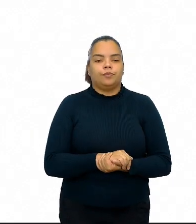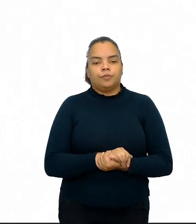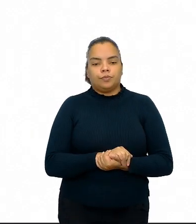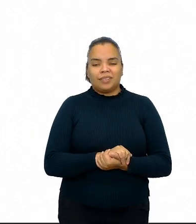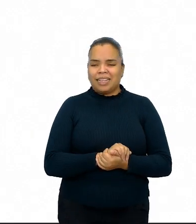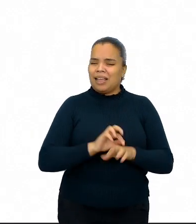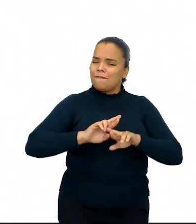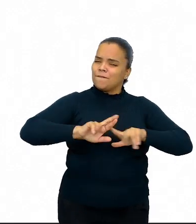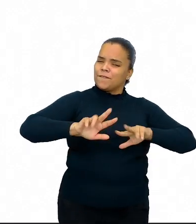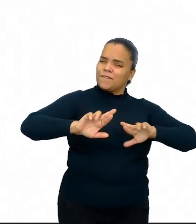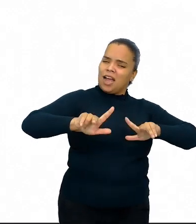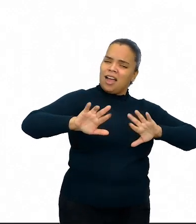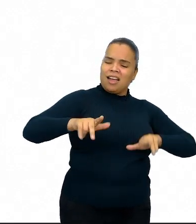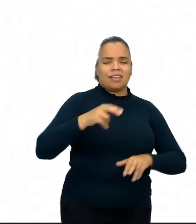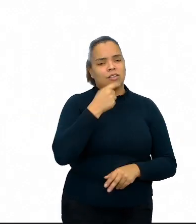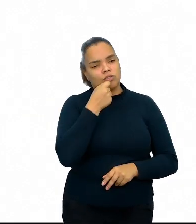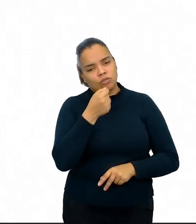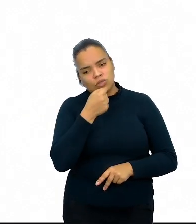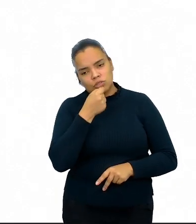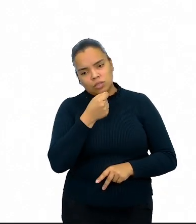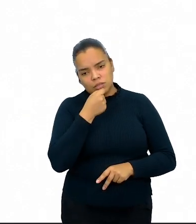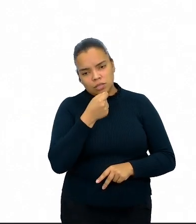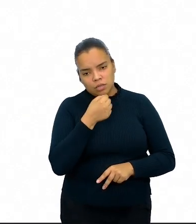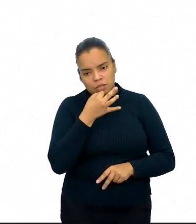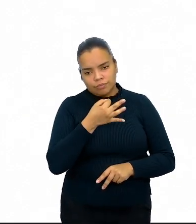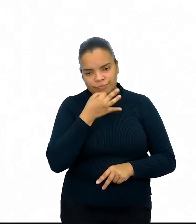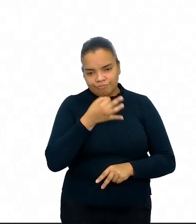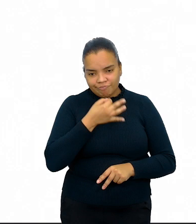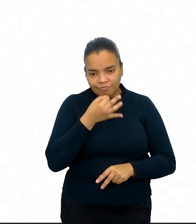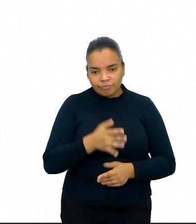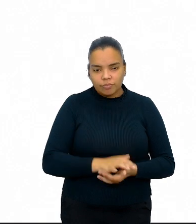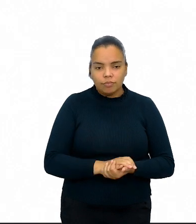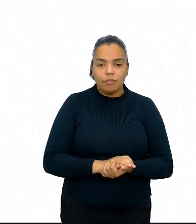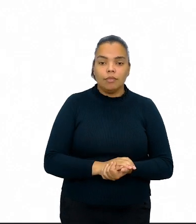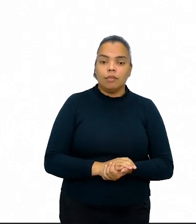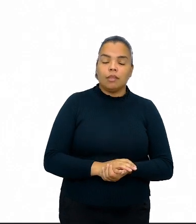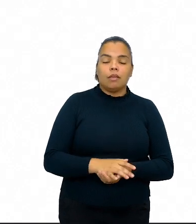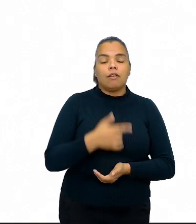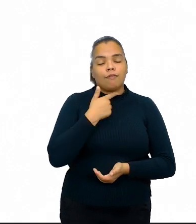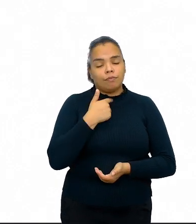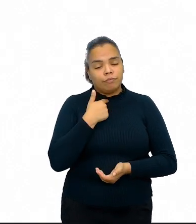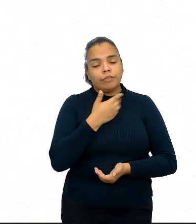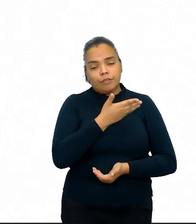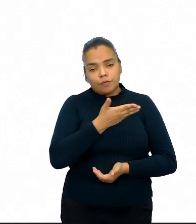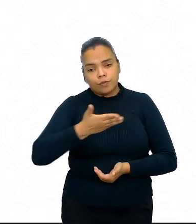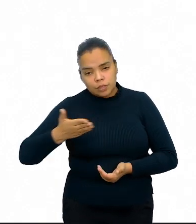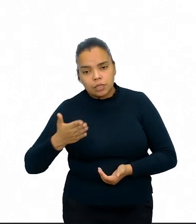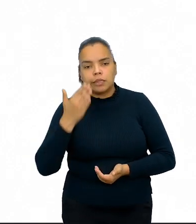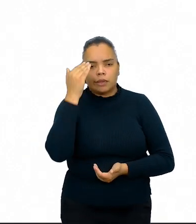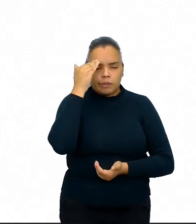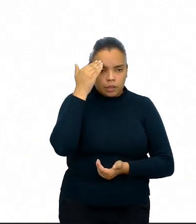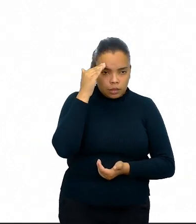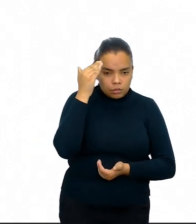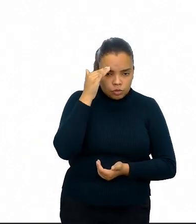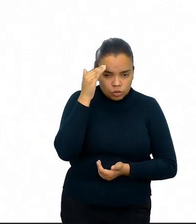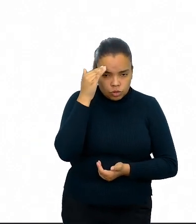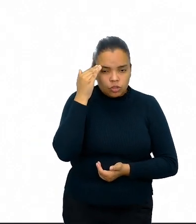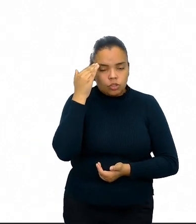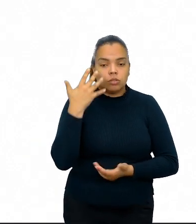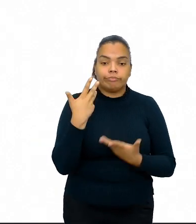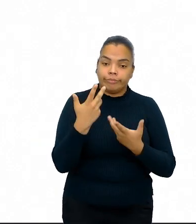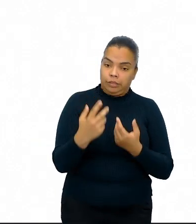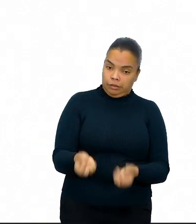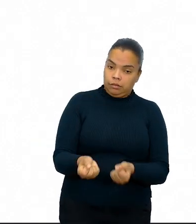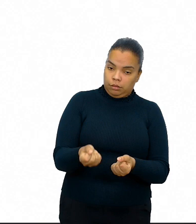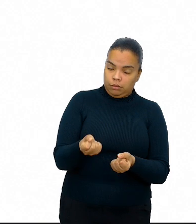para vocês. Eu espero termos despertado diferentes ideias e propostas de atividades para serem